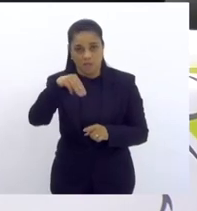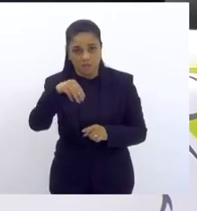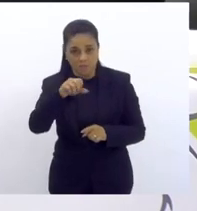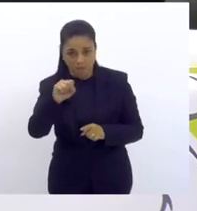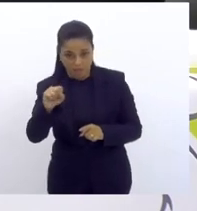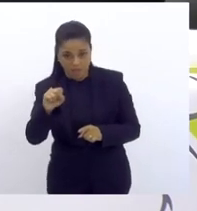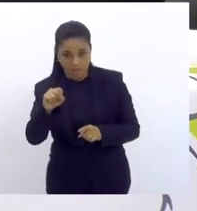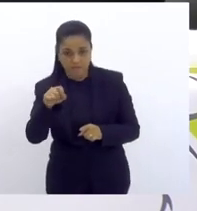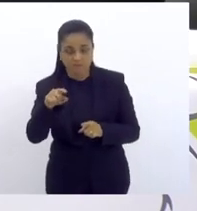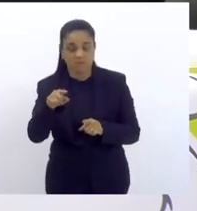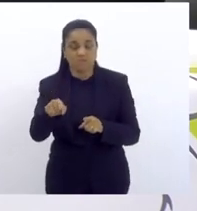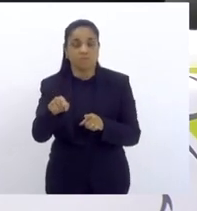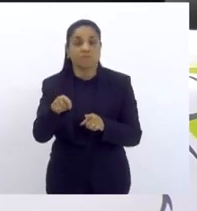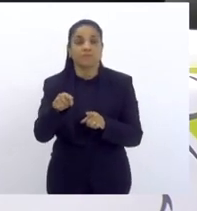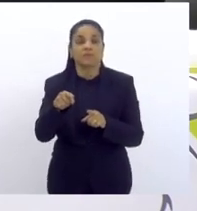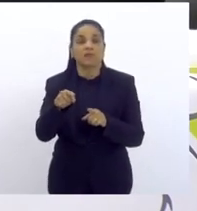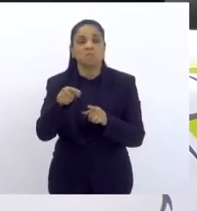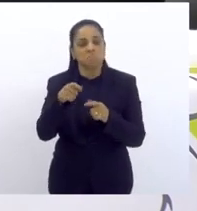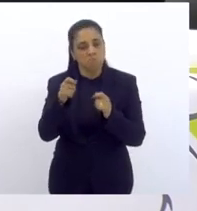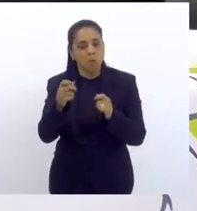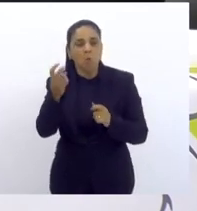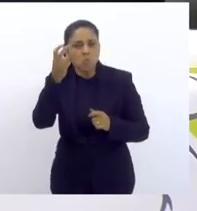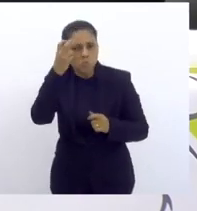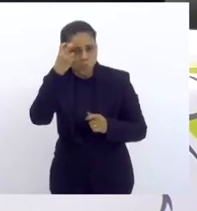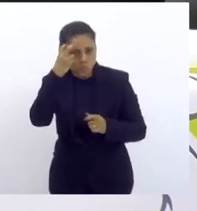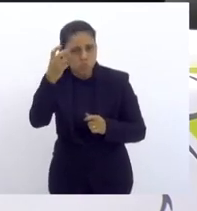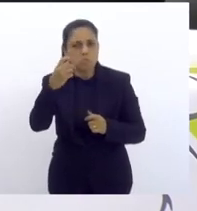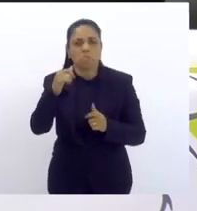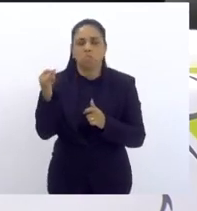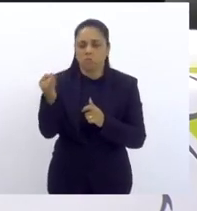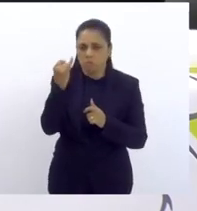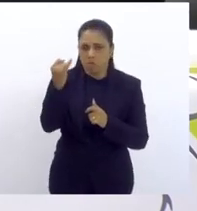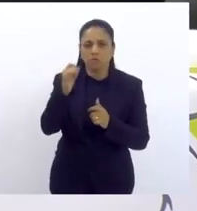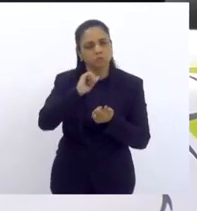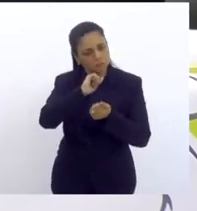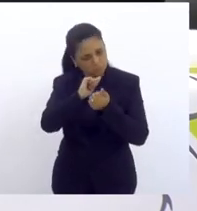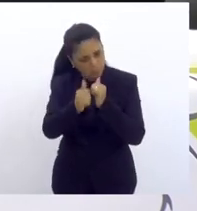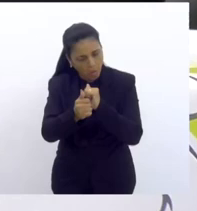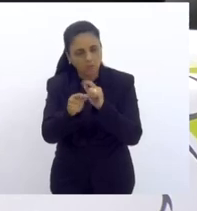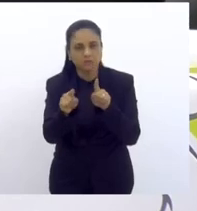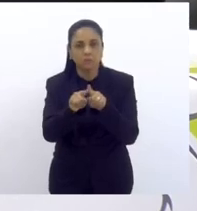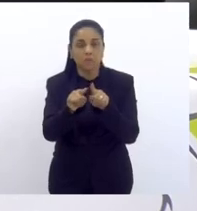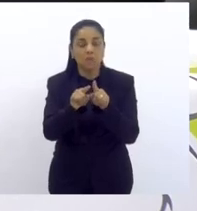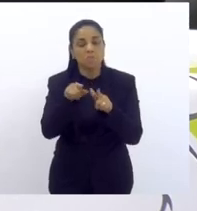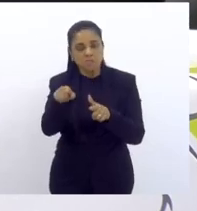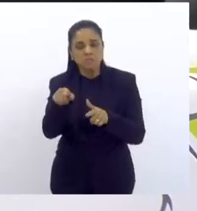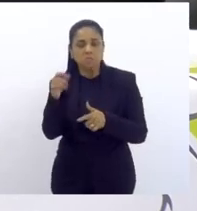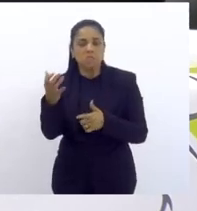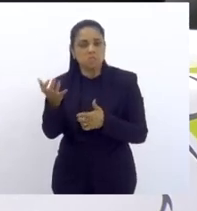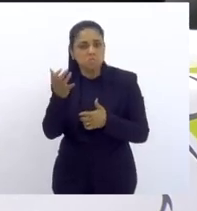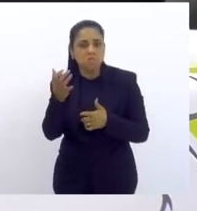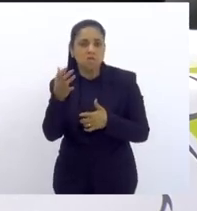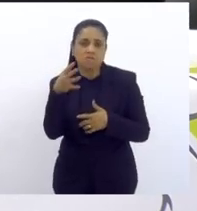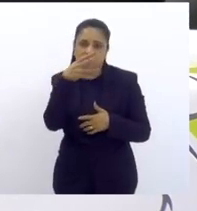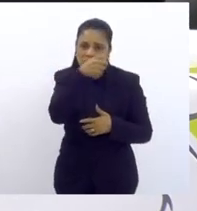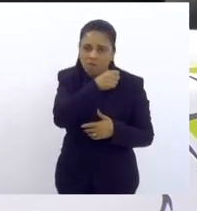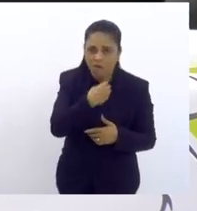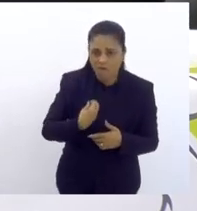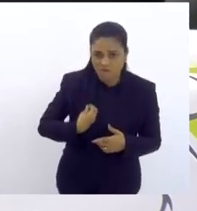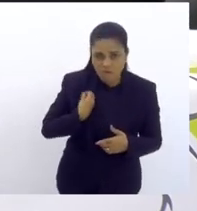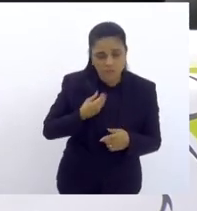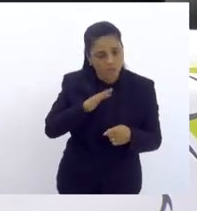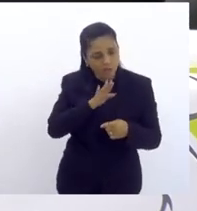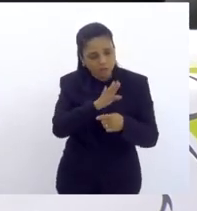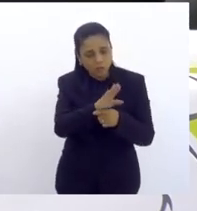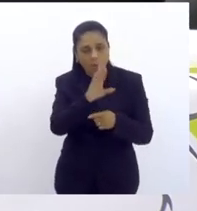a cultura é importante claro que é o esporte importante claro que é mas se ele quiser salvar uma vida se ele quiser ajudar